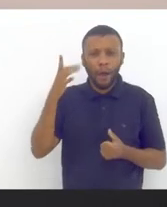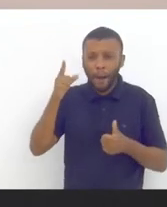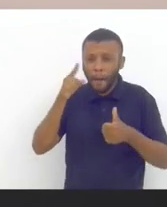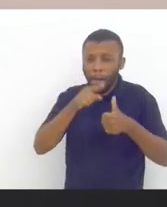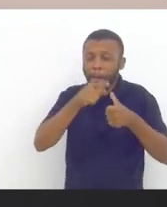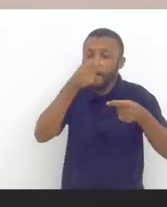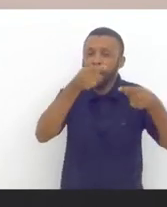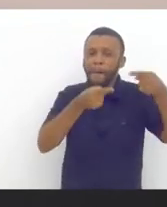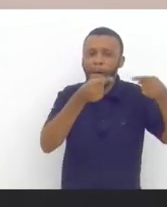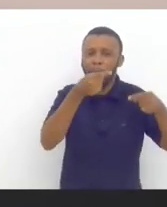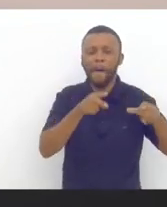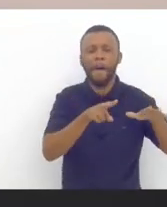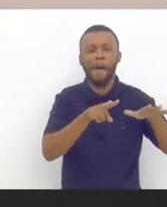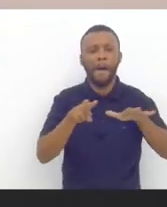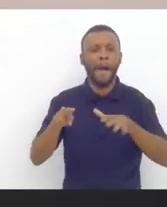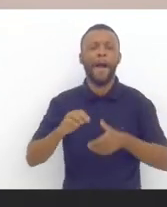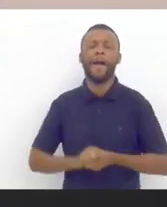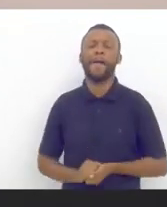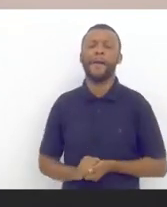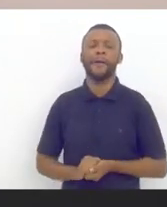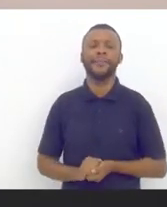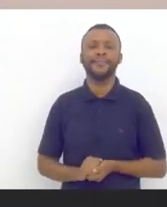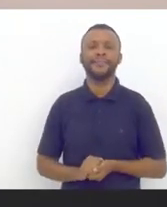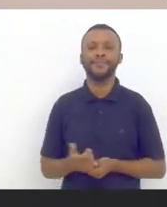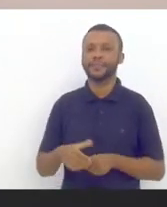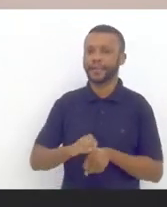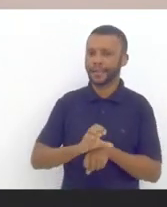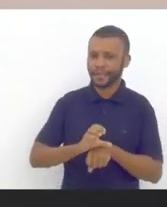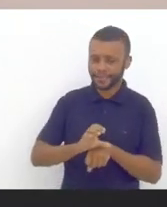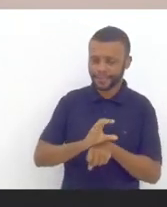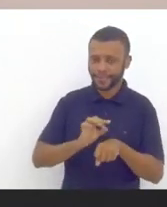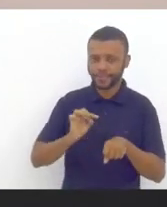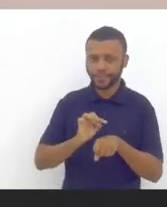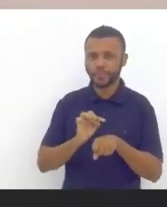semana. Porque a emenda constitucional são dois turnos,